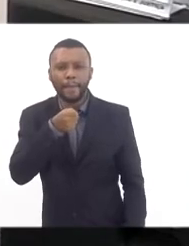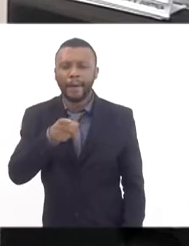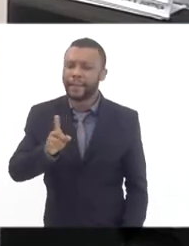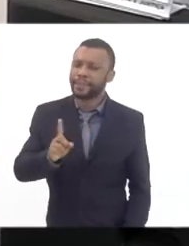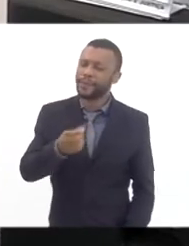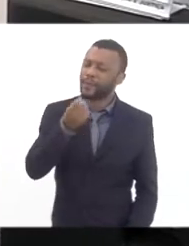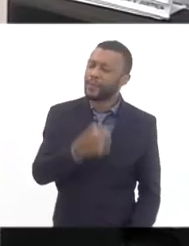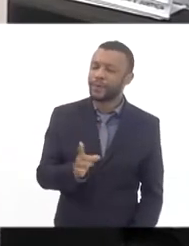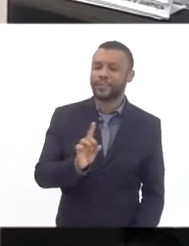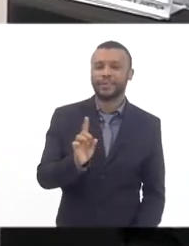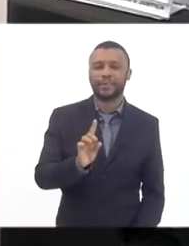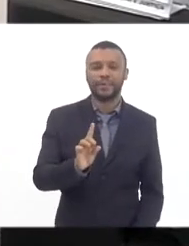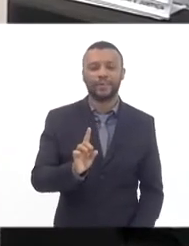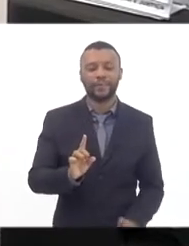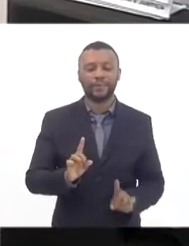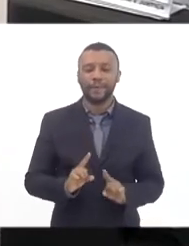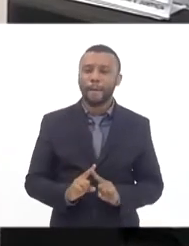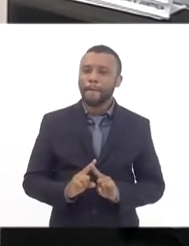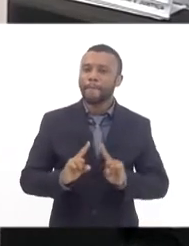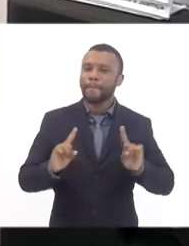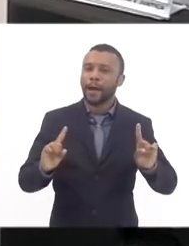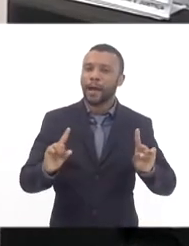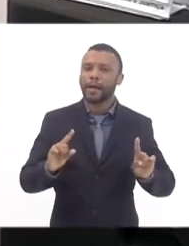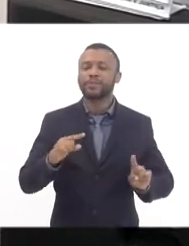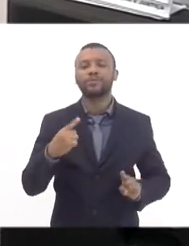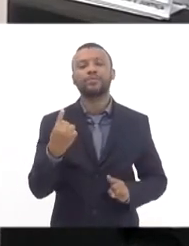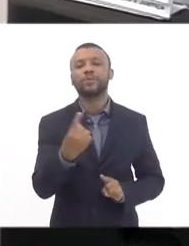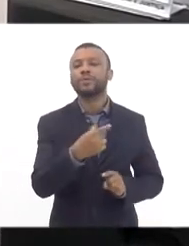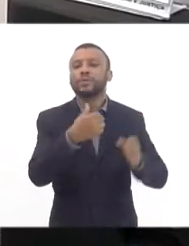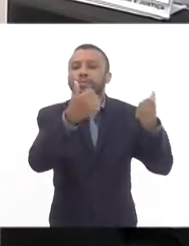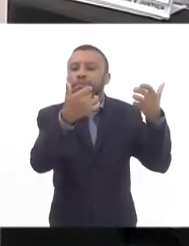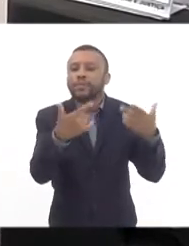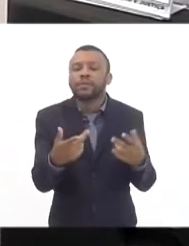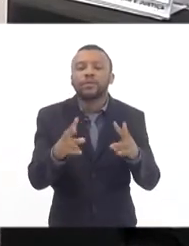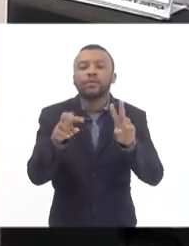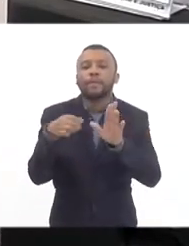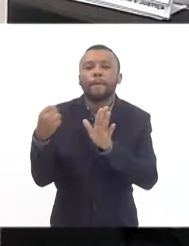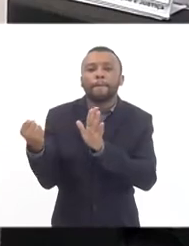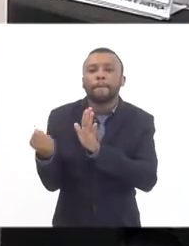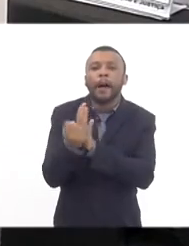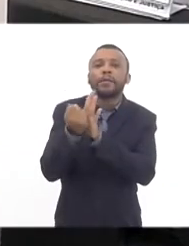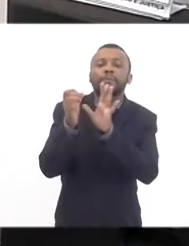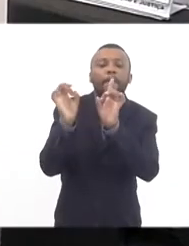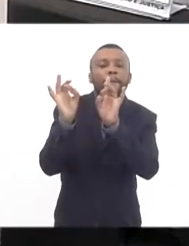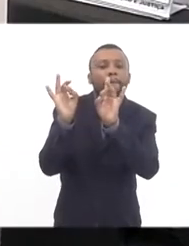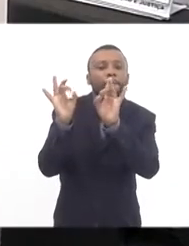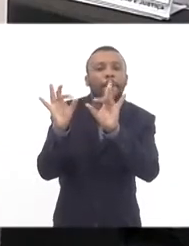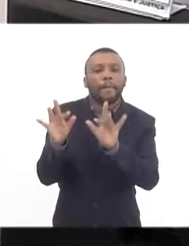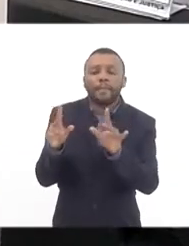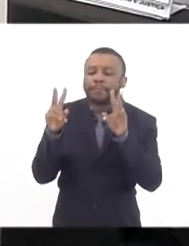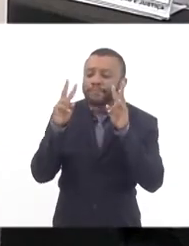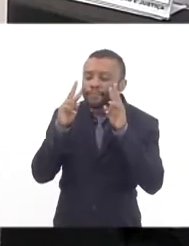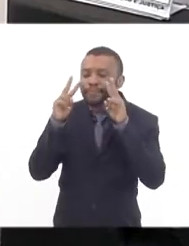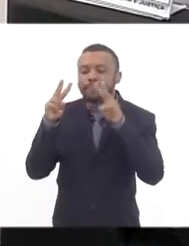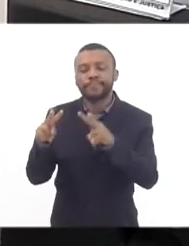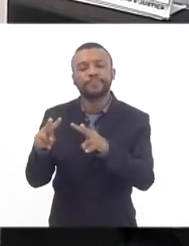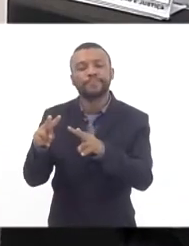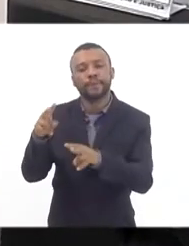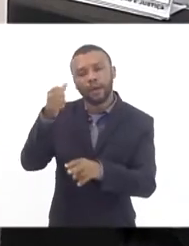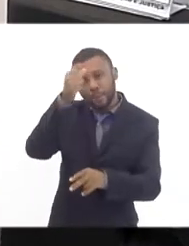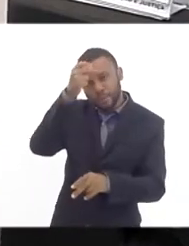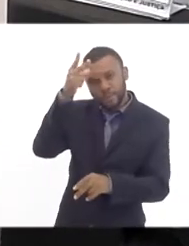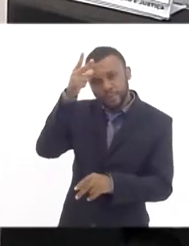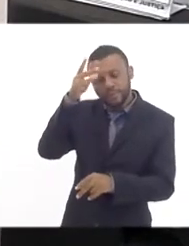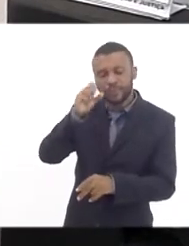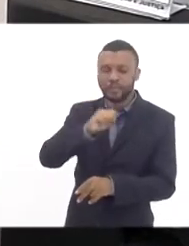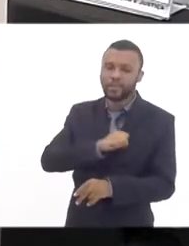Mas a gente está falando de um patrimônio muito precioso para a cidade. Para a cidade que eu nasci,